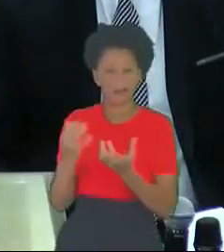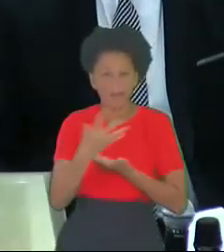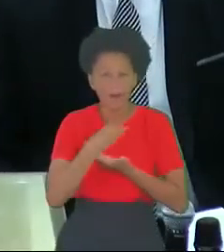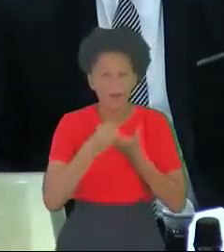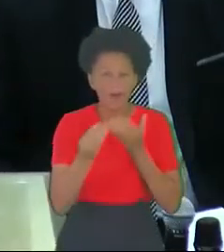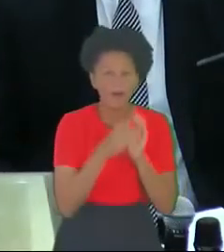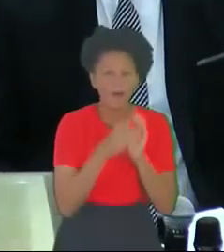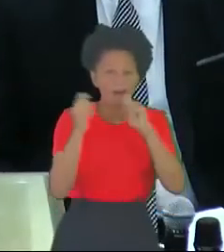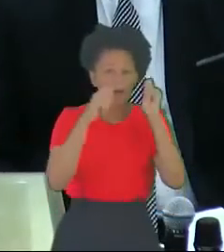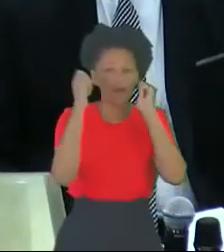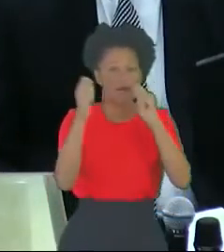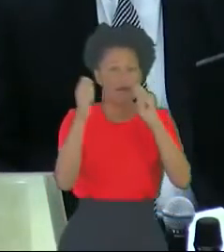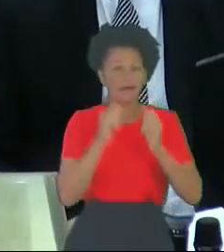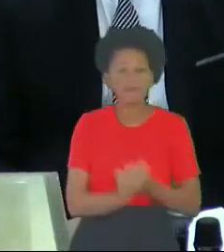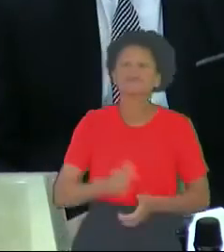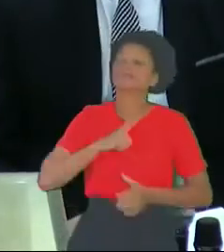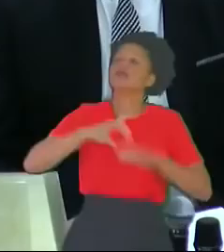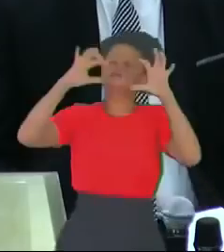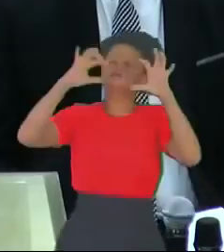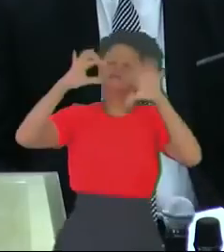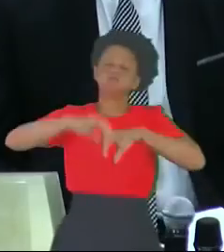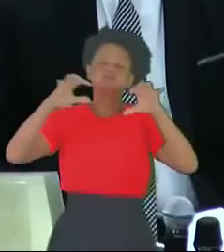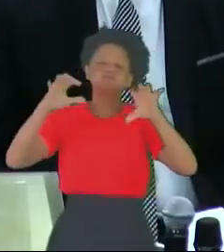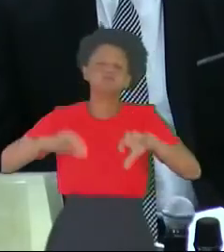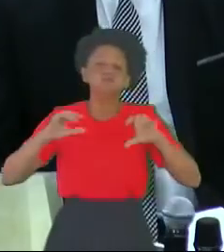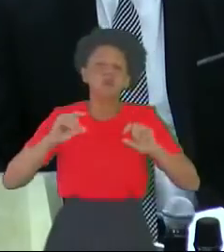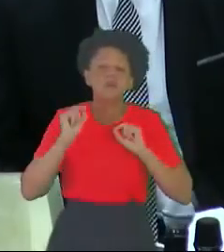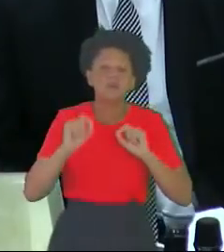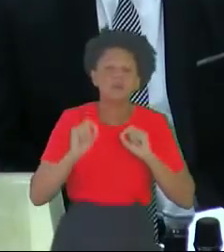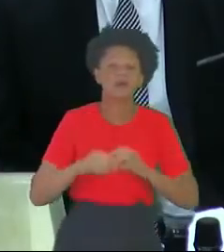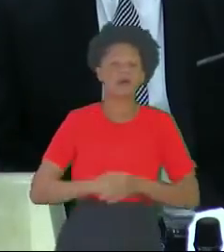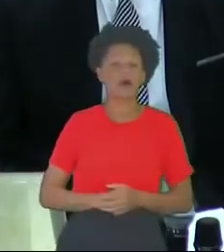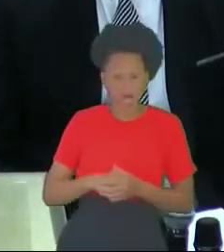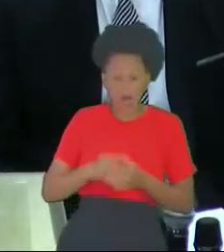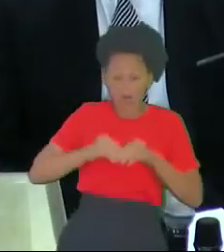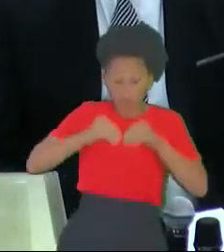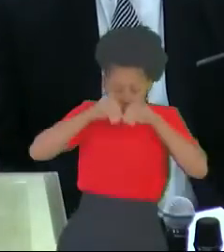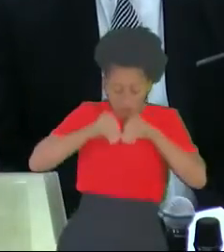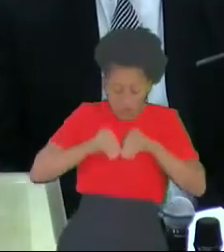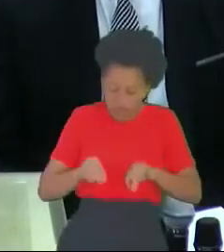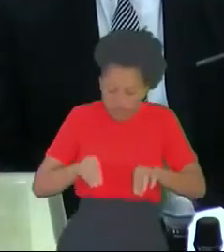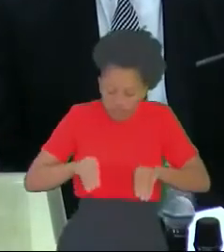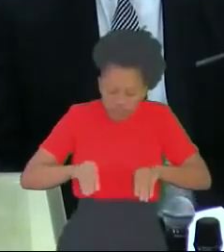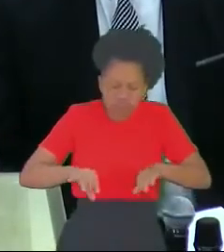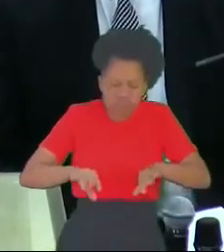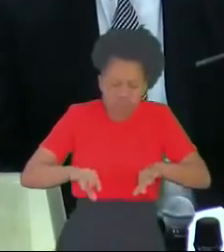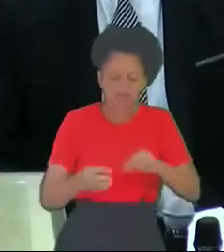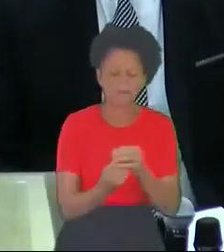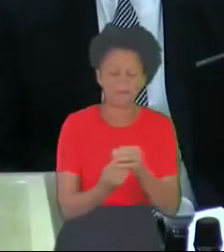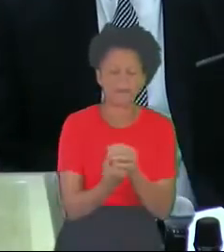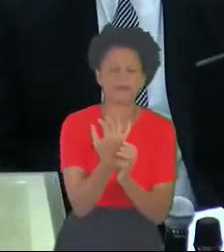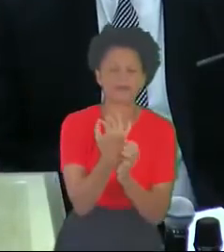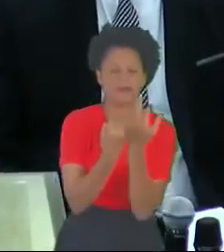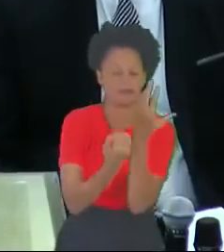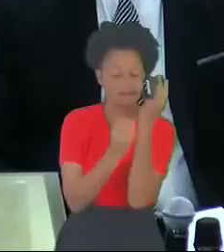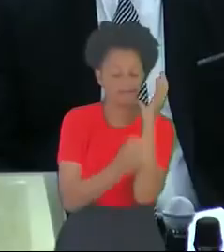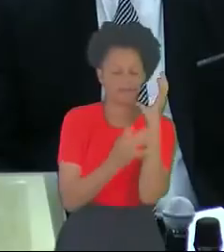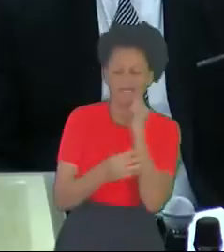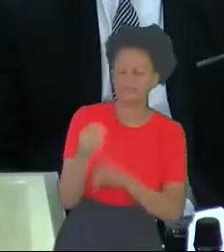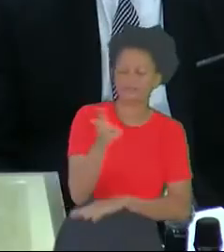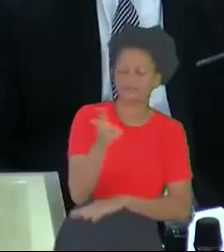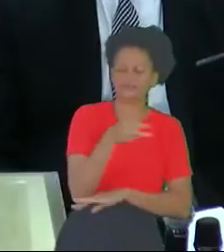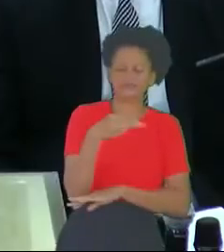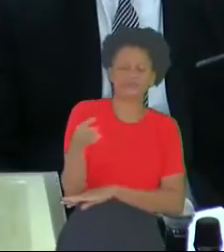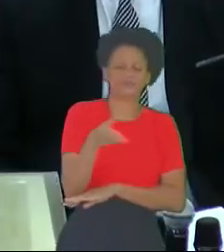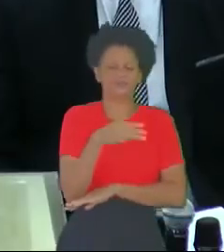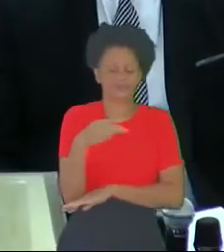Além de cair a chuva, a terra o quê, irmãos? A terra o quê, irmãos? produziu, nasceu trigo, nasceu centeio,